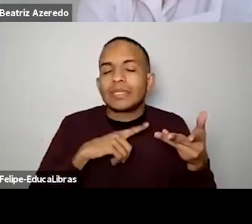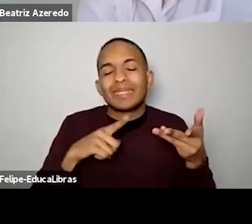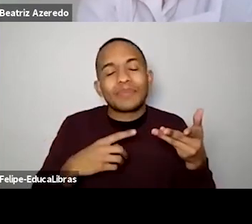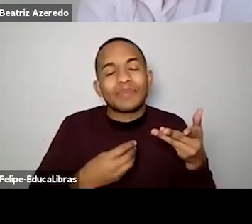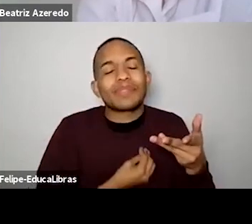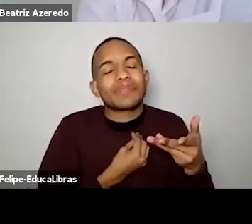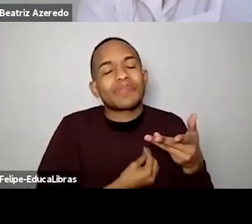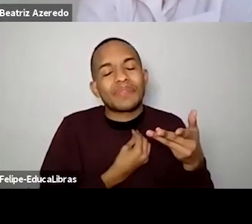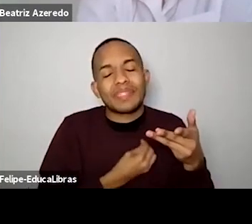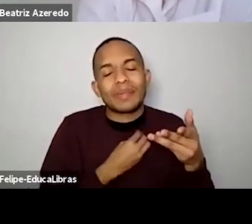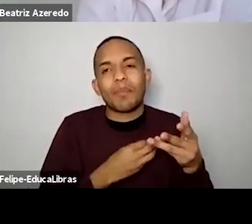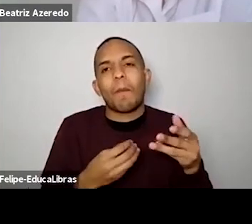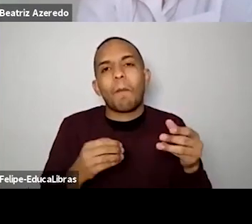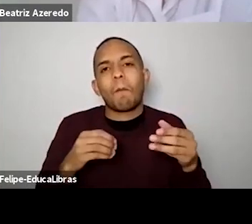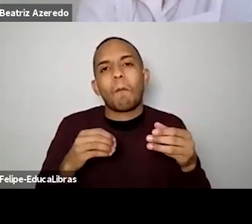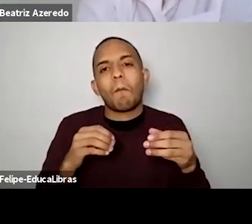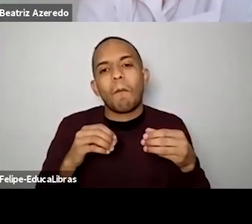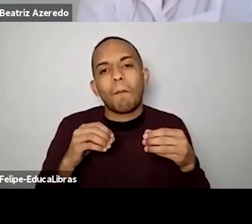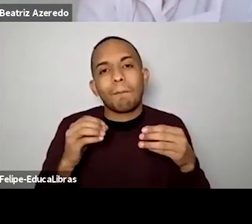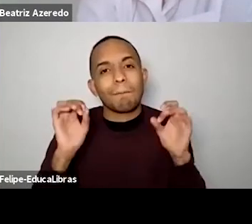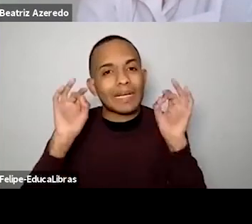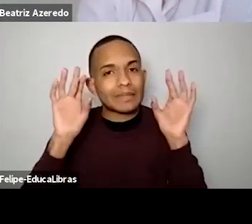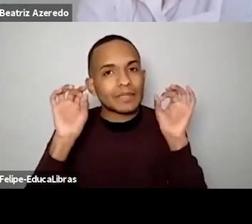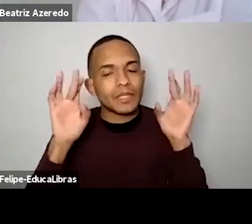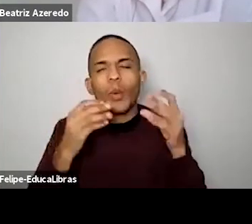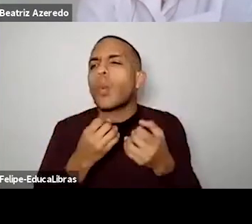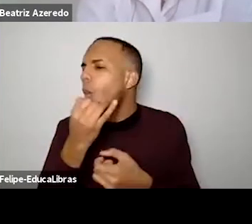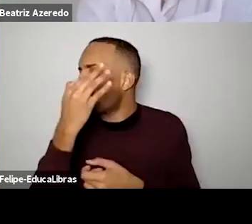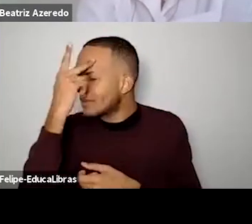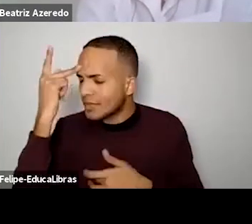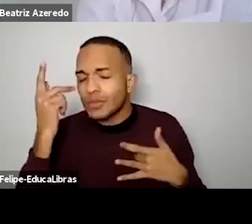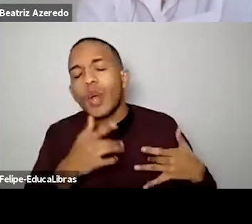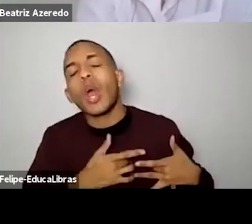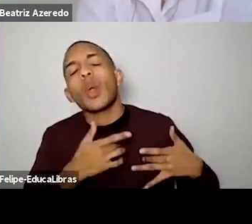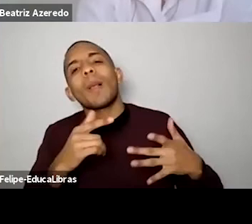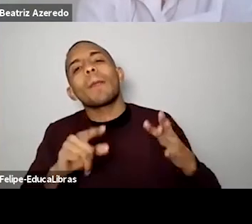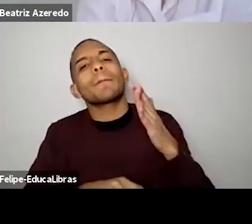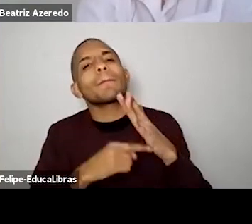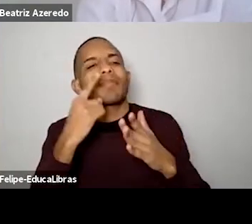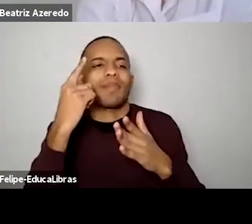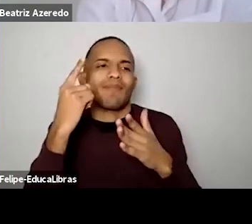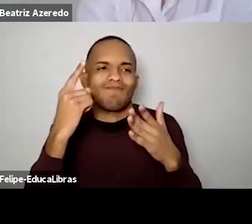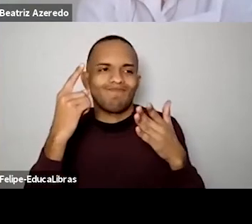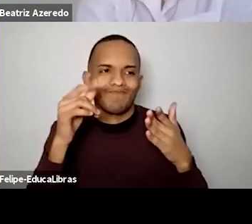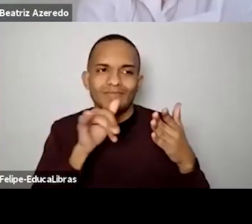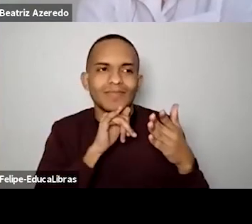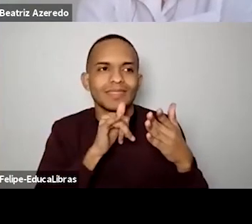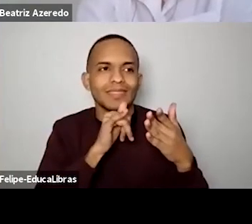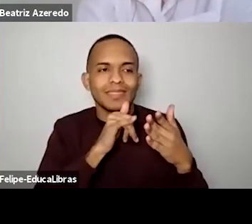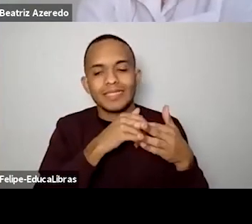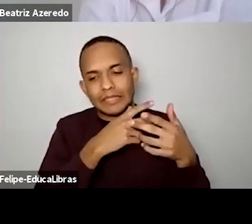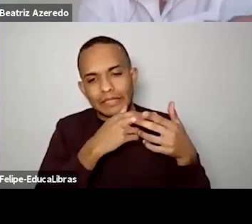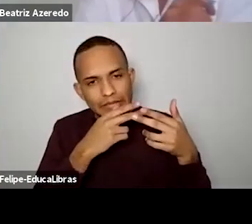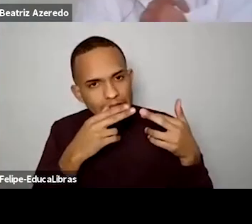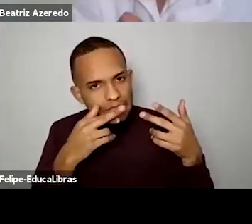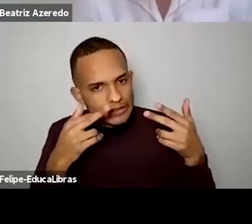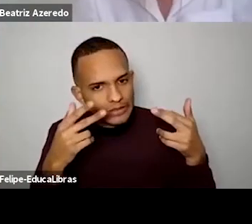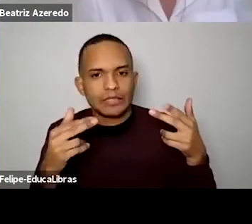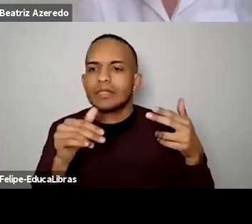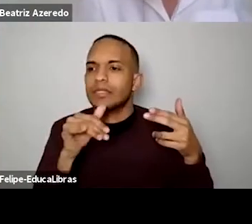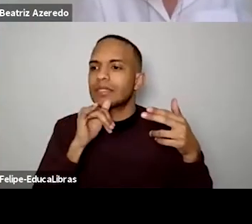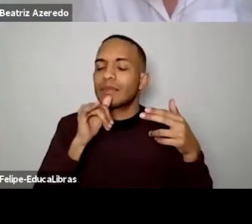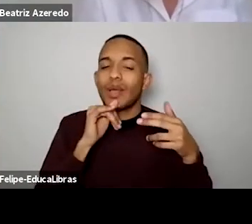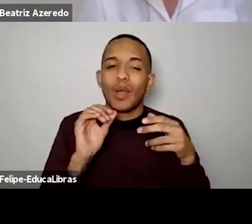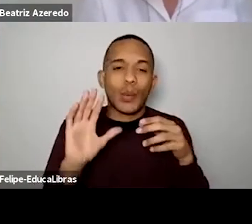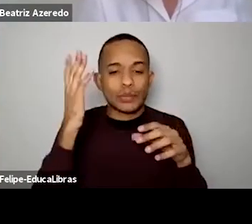de... eu fico pensando quantas pessoas estão doando pela primeira vez nesse momento, né? A despeito de todas as coisas terríveis